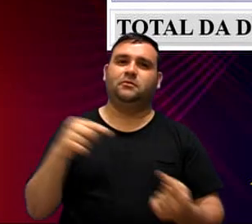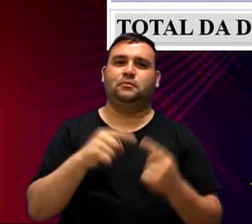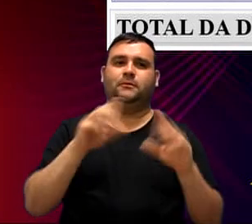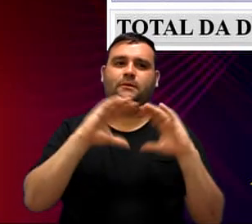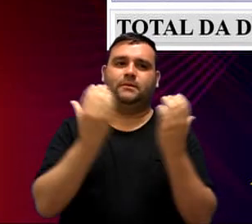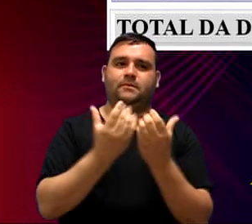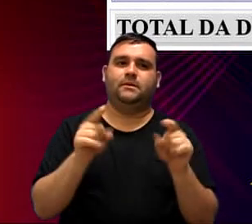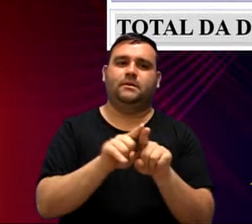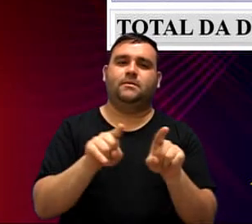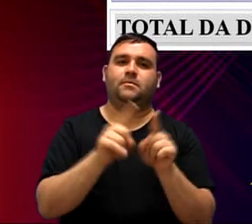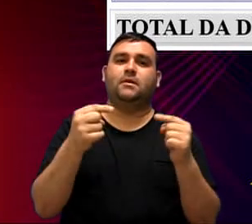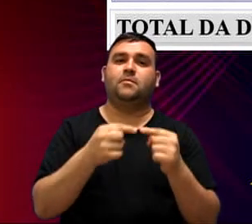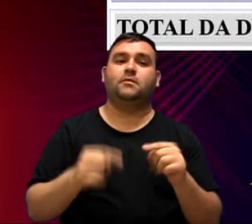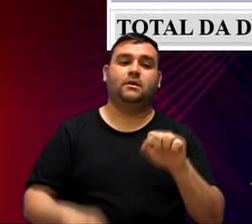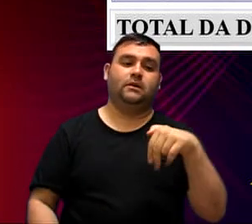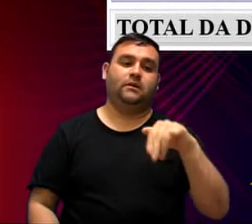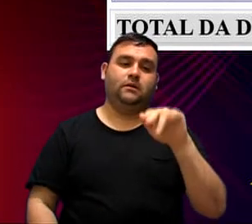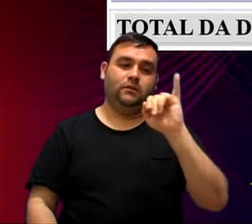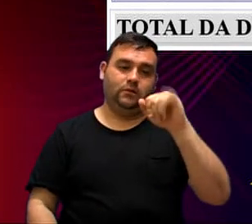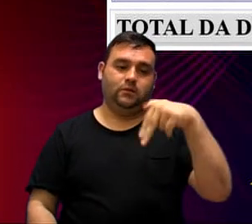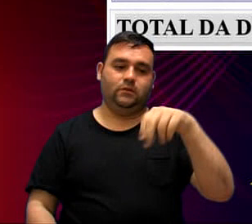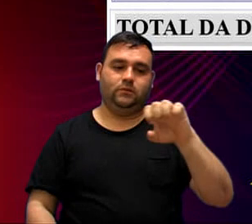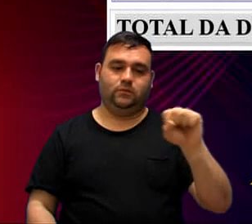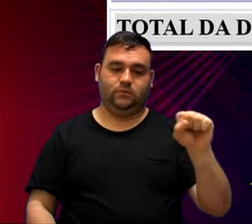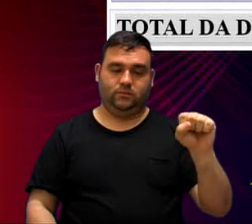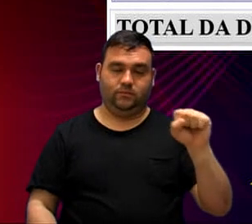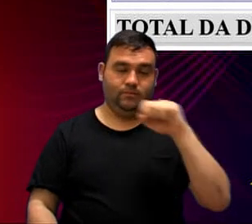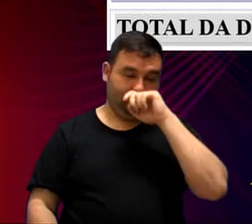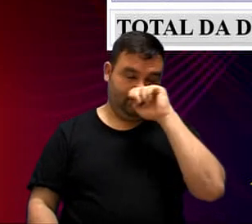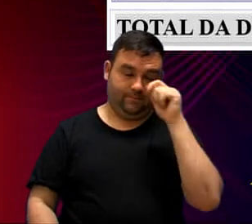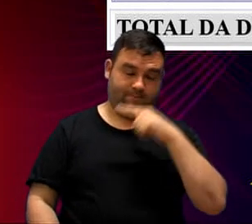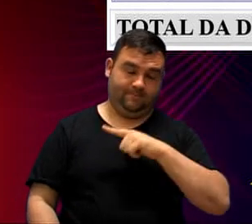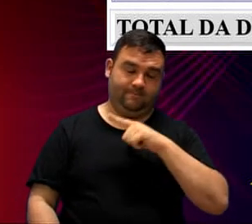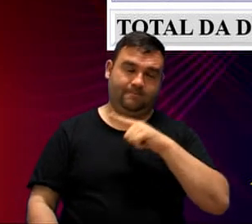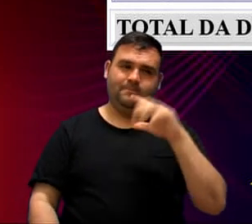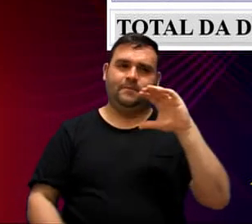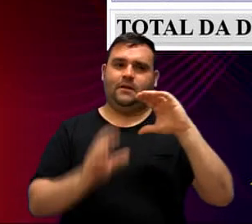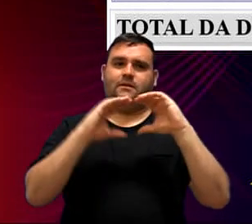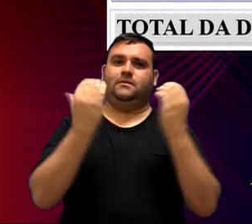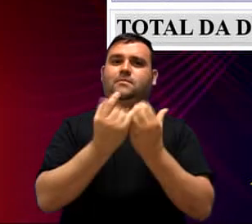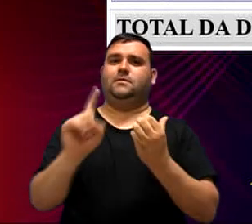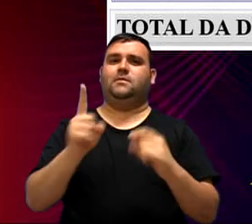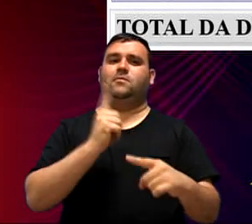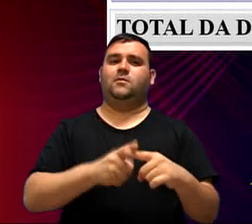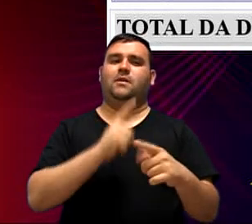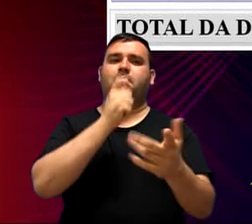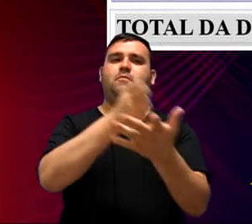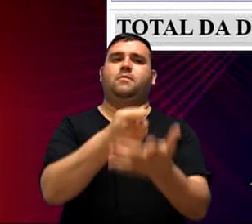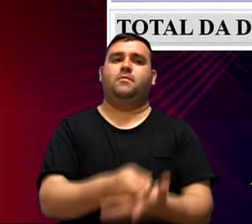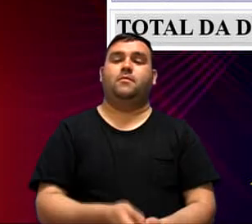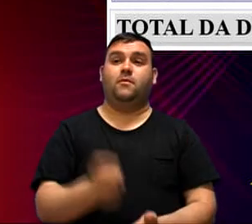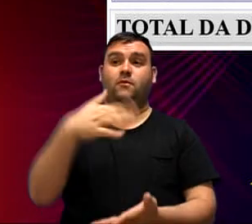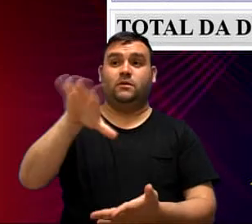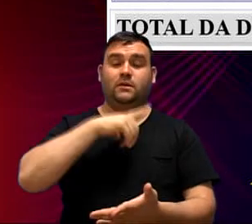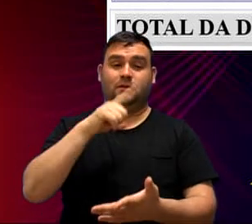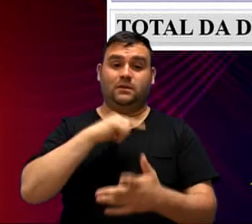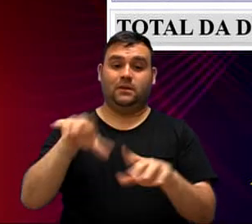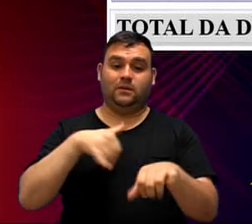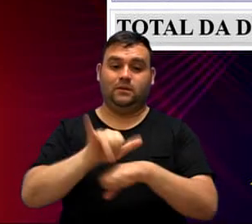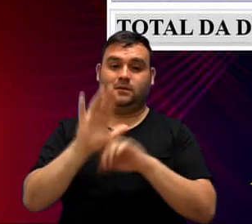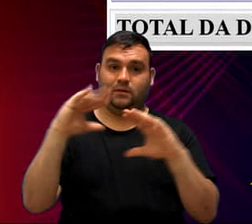a Câmara também na questão do INSS. É. Então, não, nós... A Câmara não, que nós tínhamos pago tudo, vocês arrolaram a